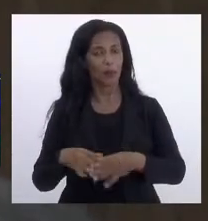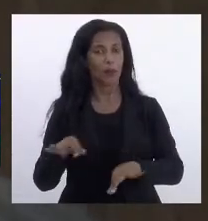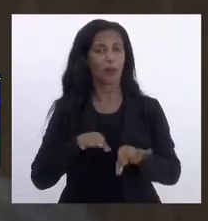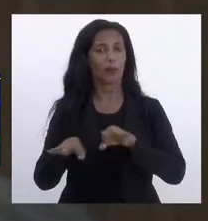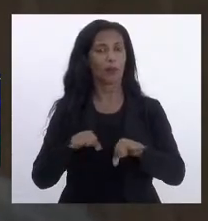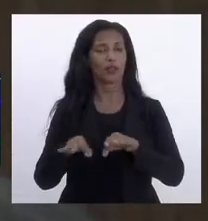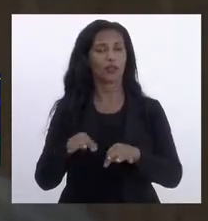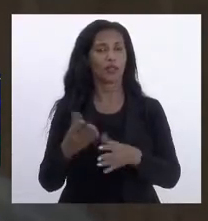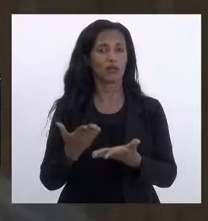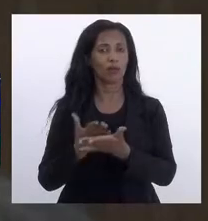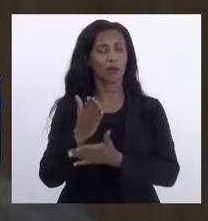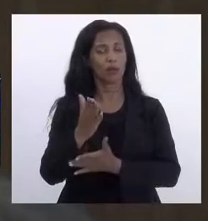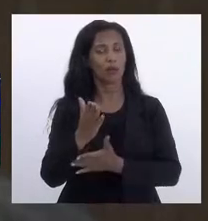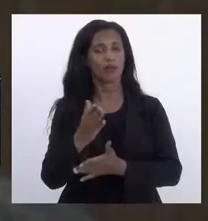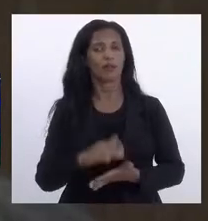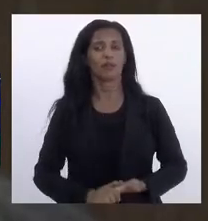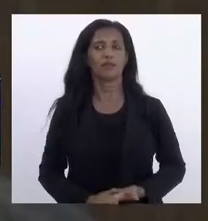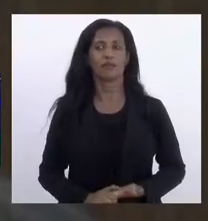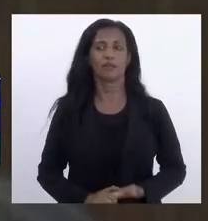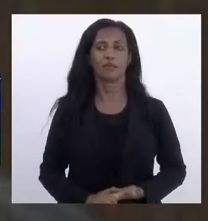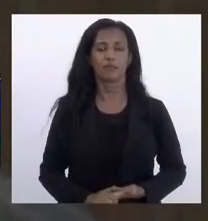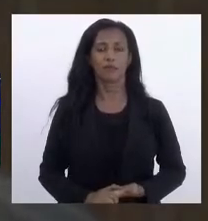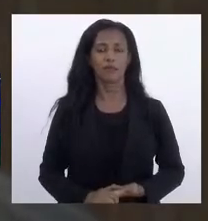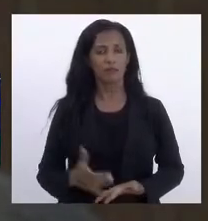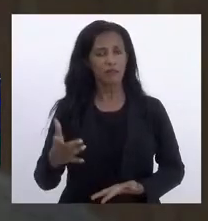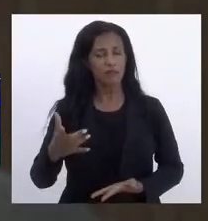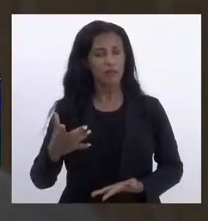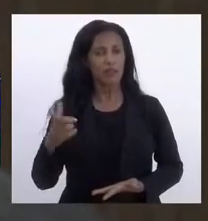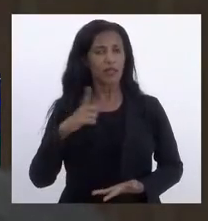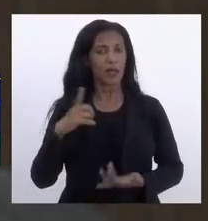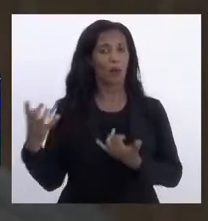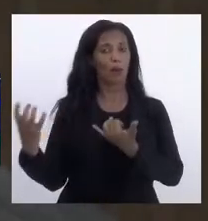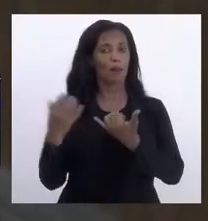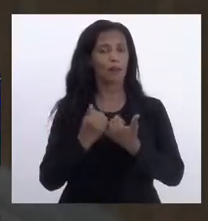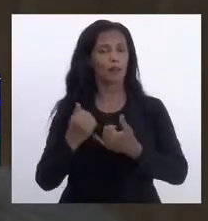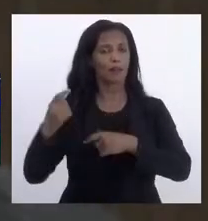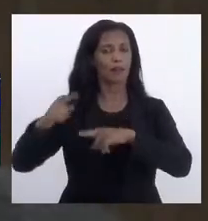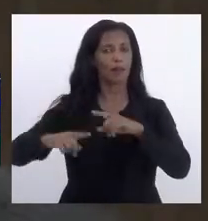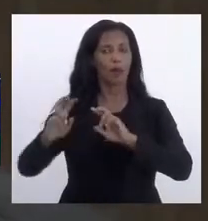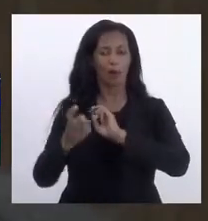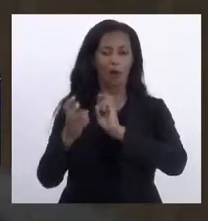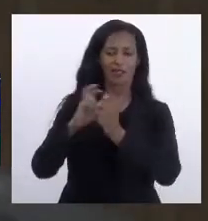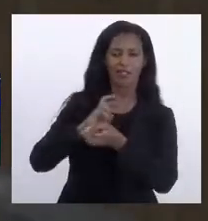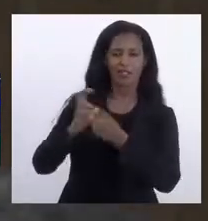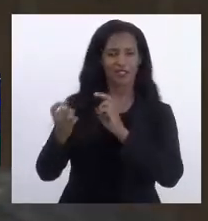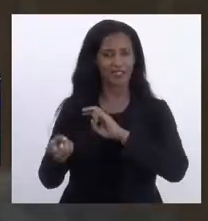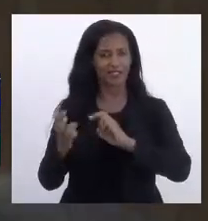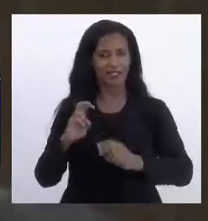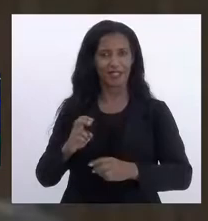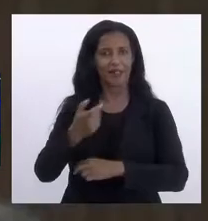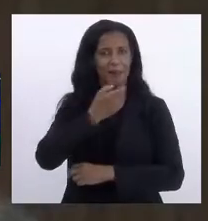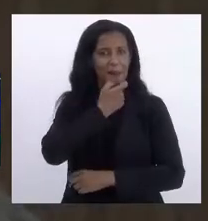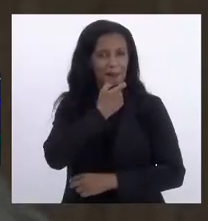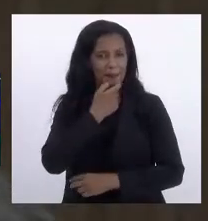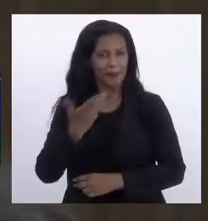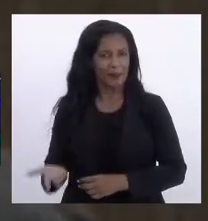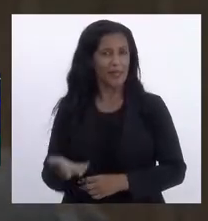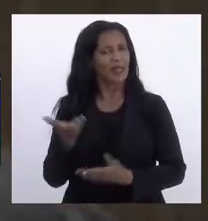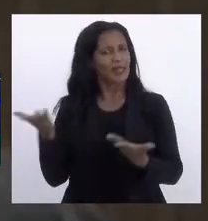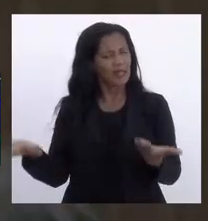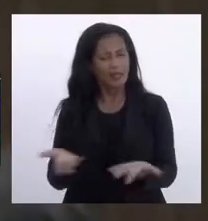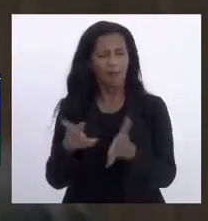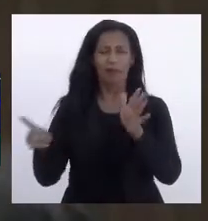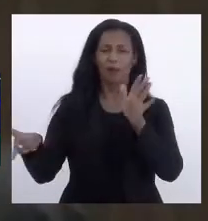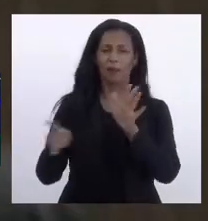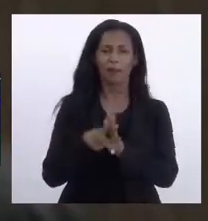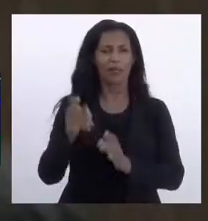de lei aprovado, que, né, tomba como patrimônio imaterial uma roda de capoeira que também é tão